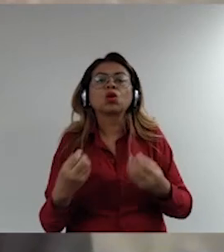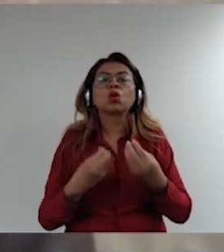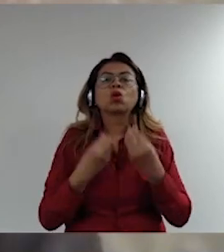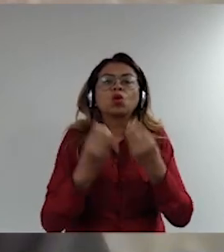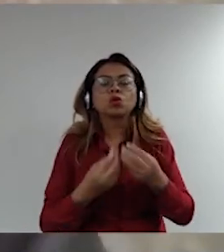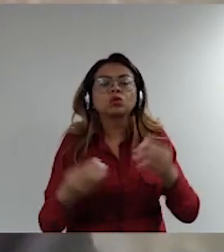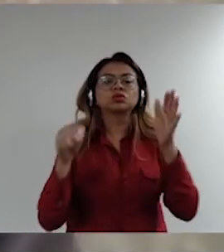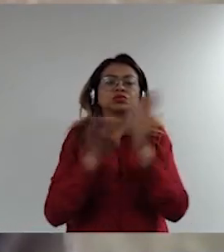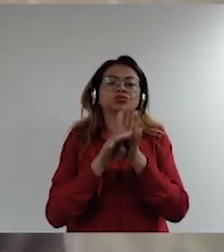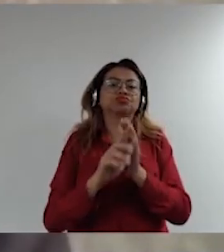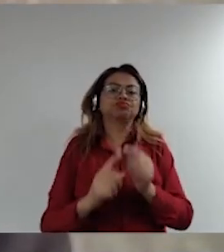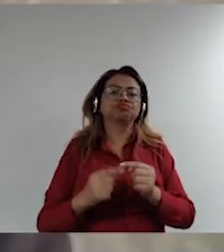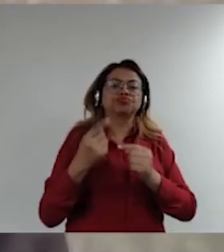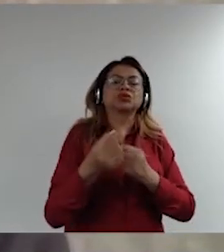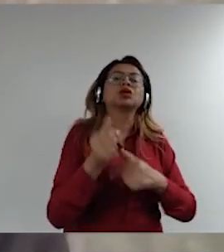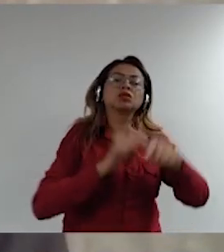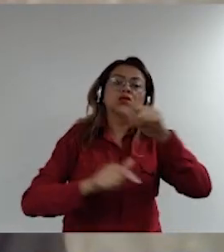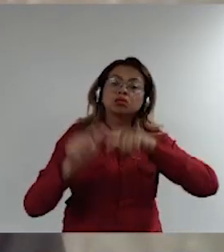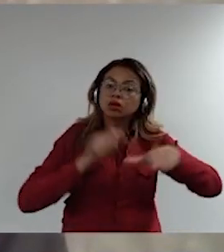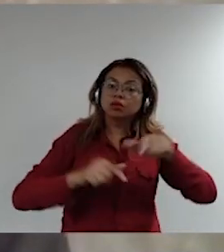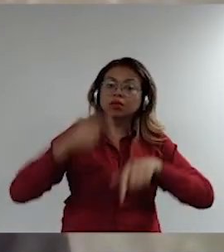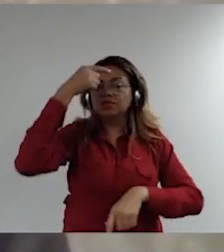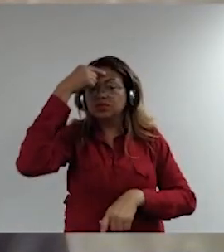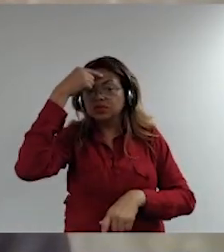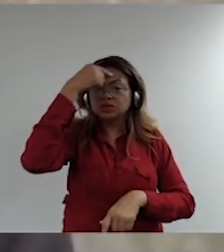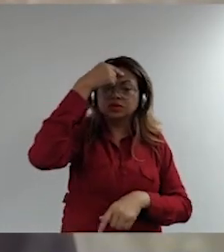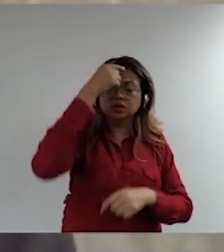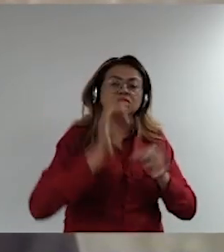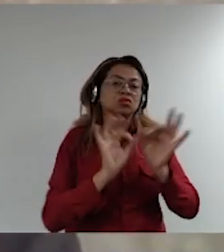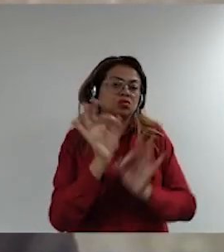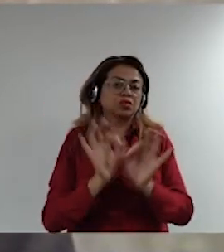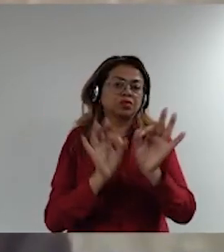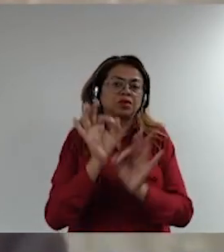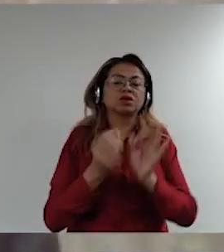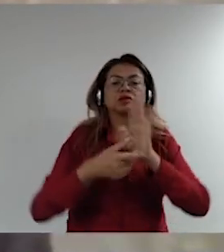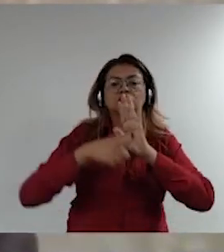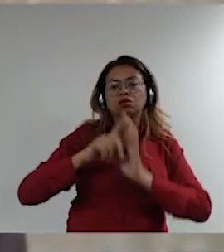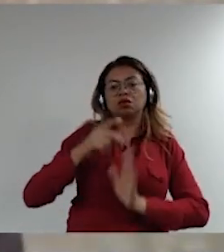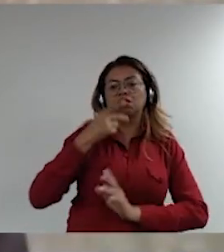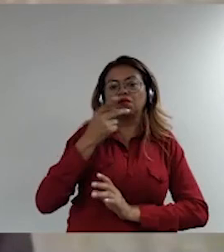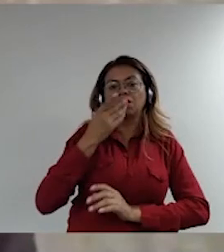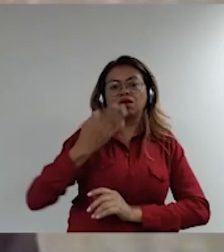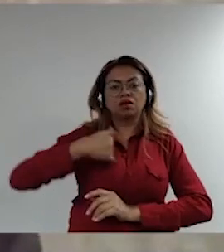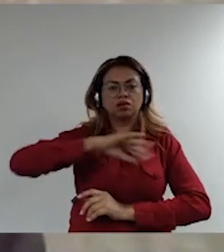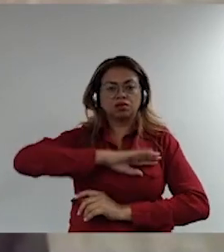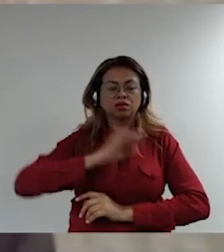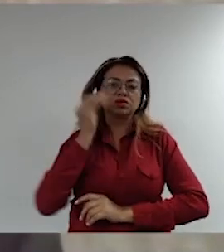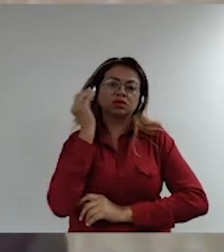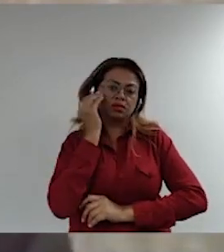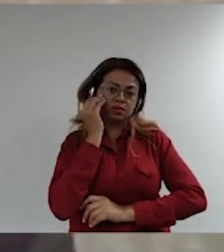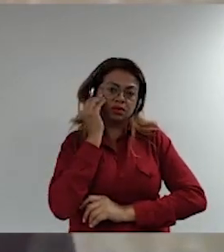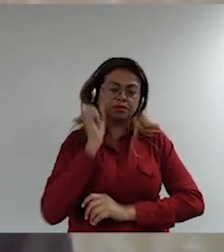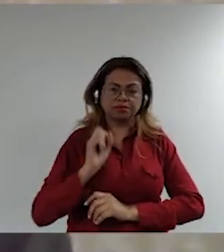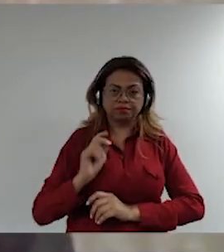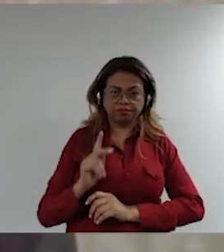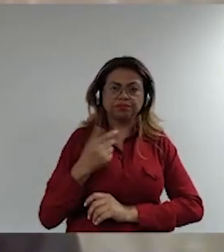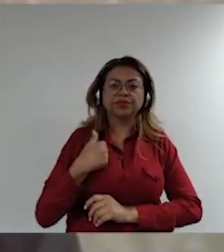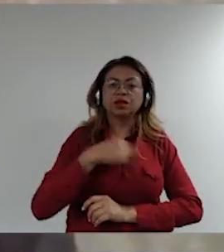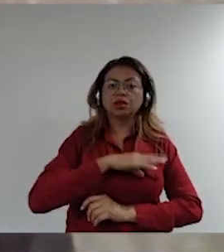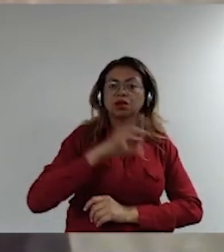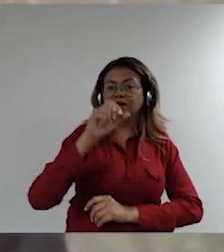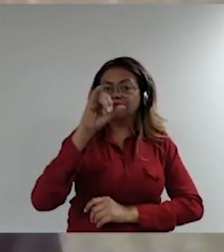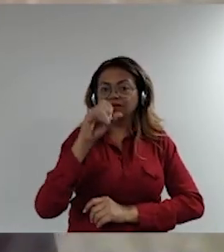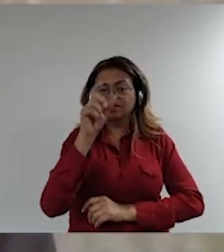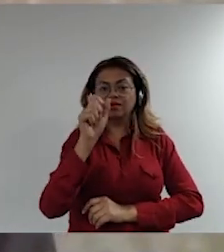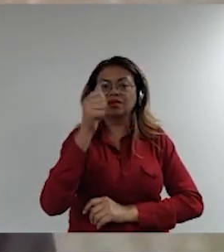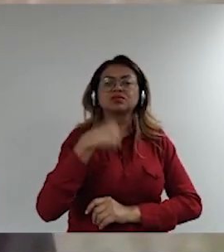ponta. Então, é um trabalho de conscientização, de preparação, de falar da nossa experiência, sabe? As caixas